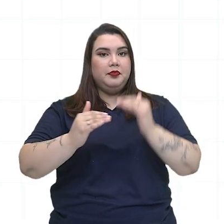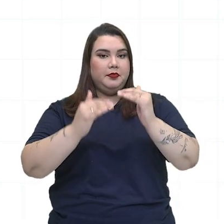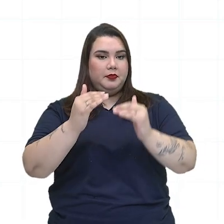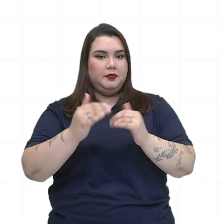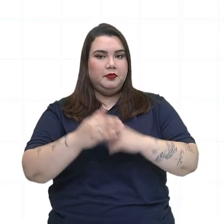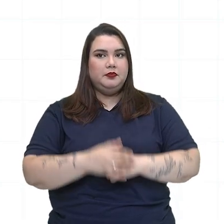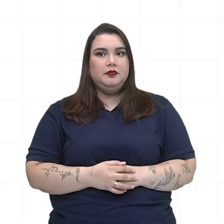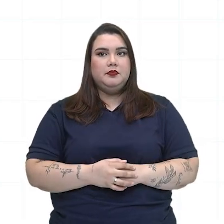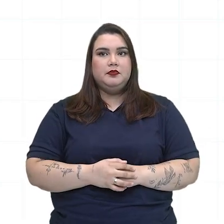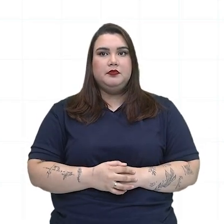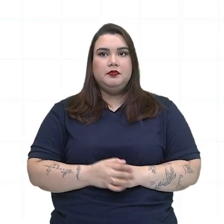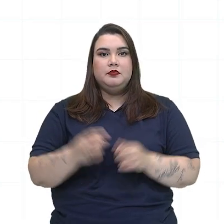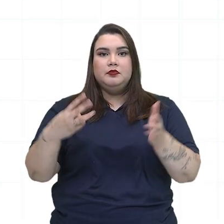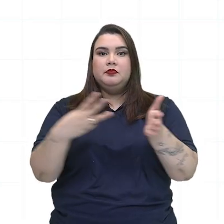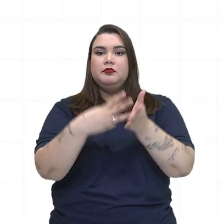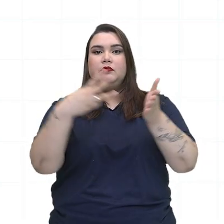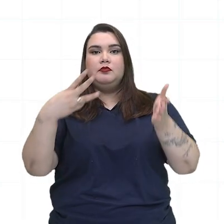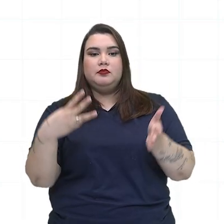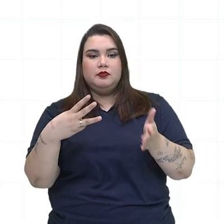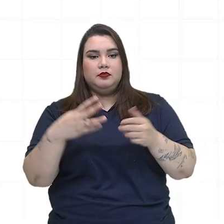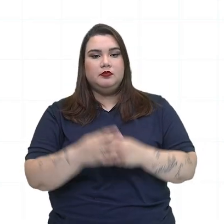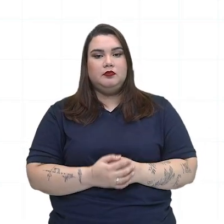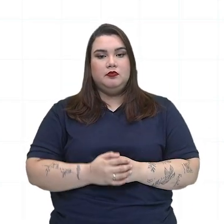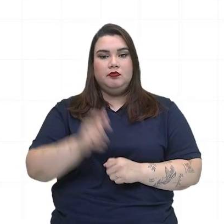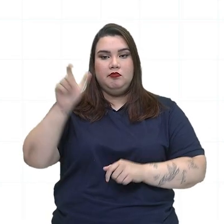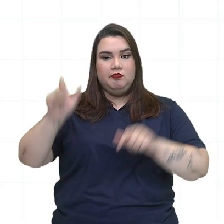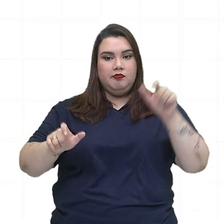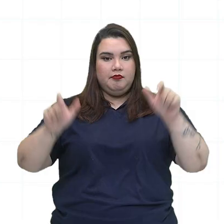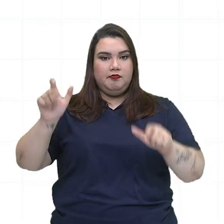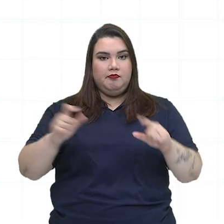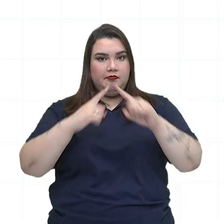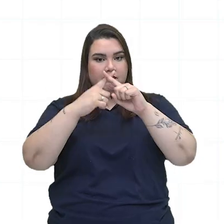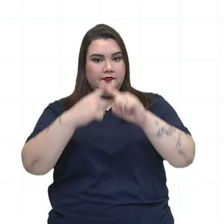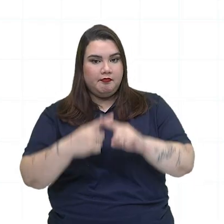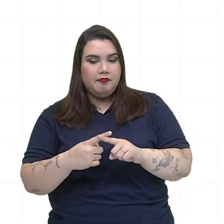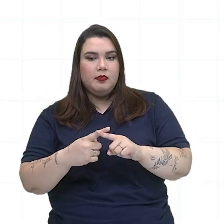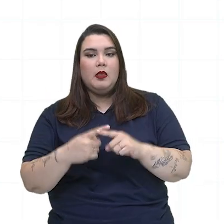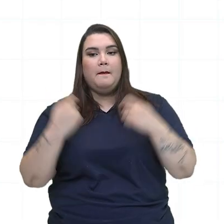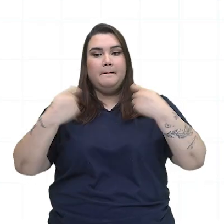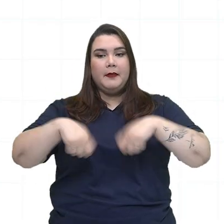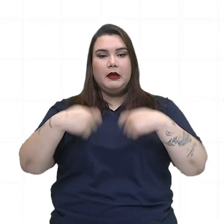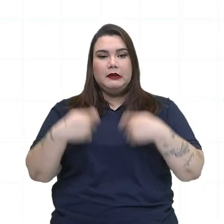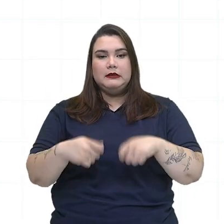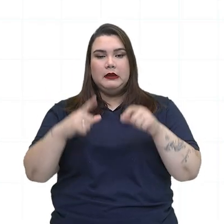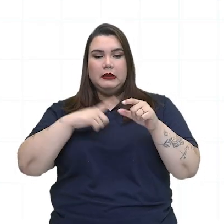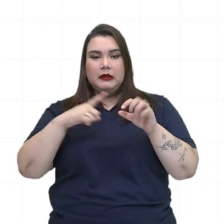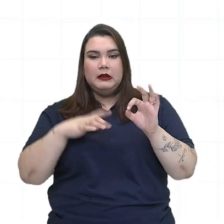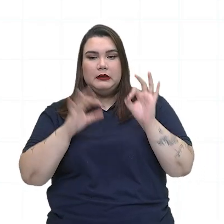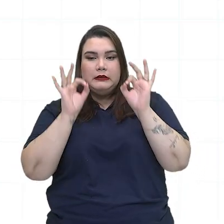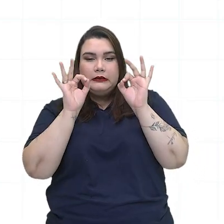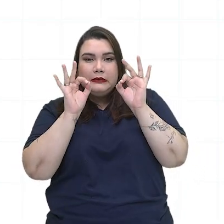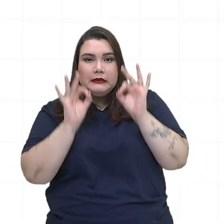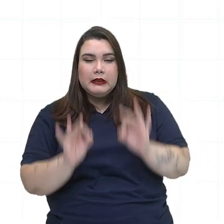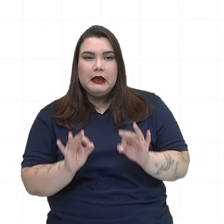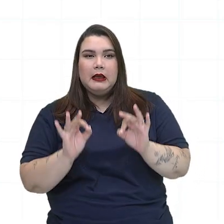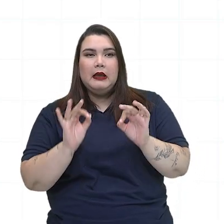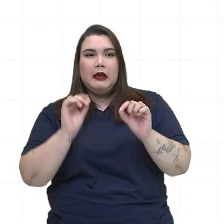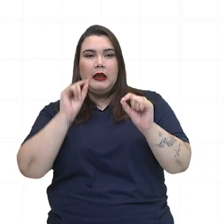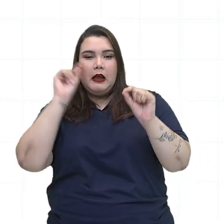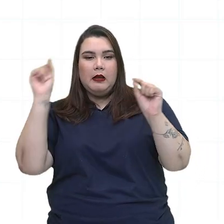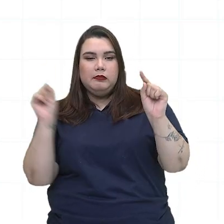característica, os competidores precisam de uma pontaria precisa ao usar os